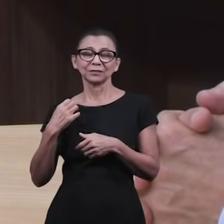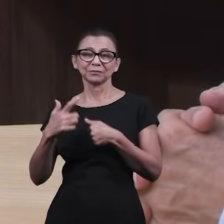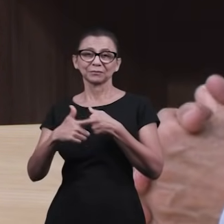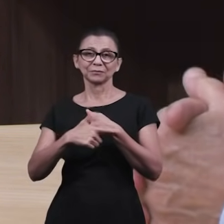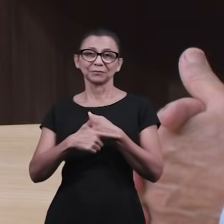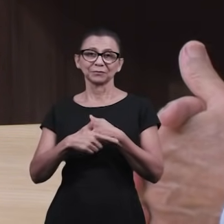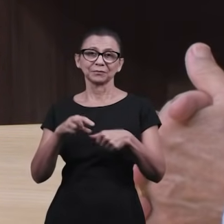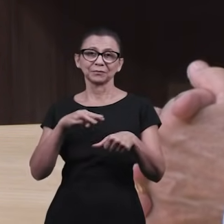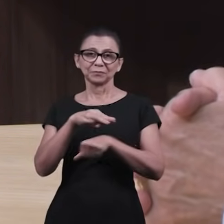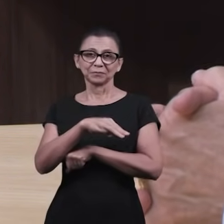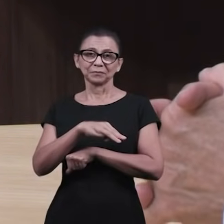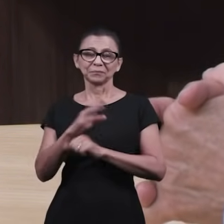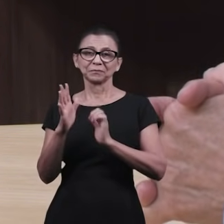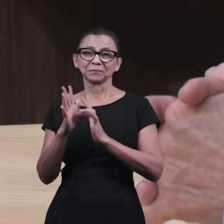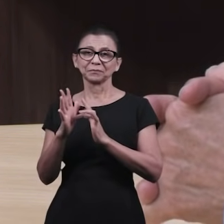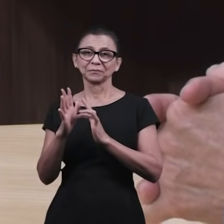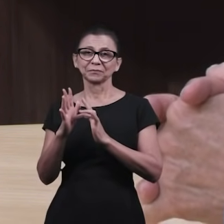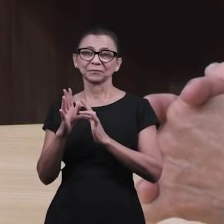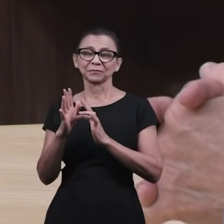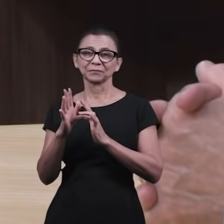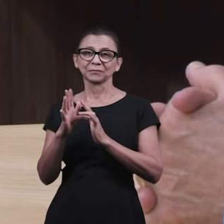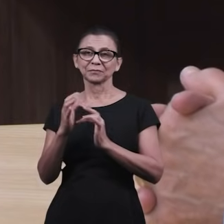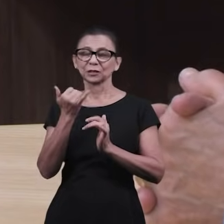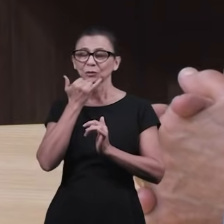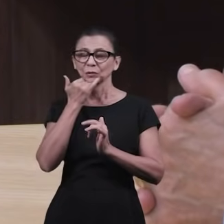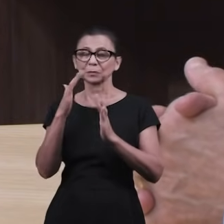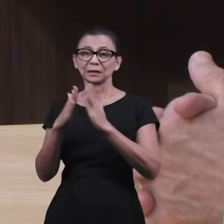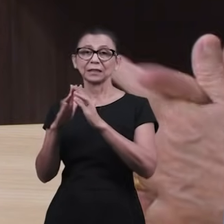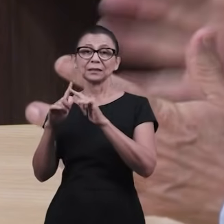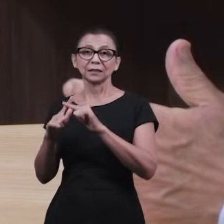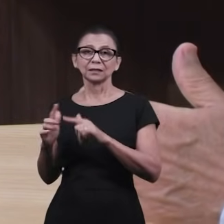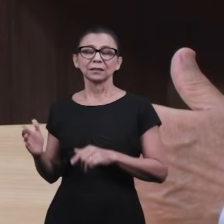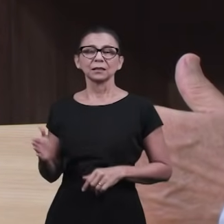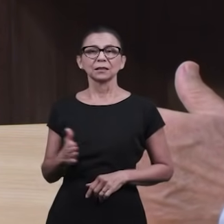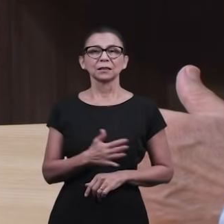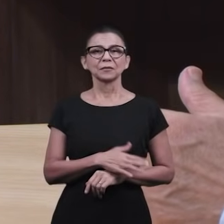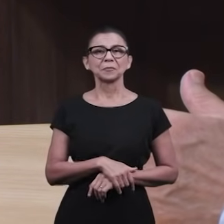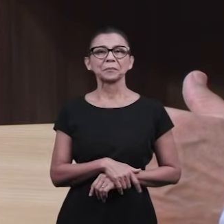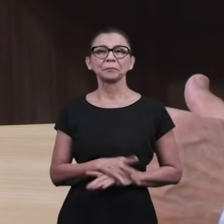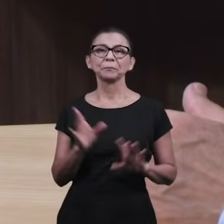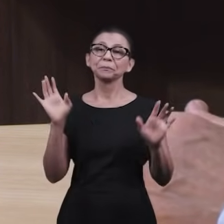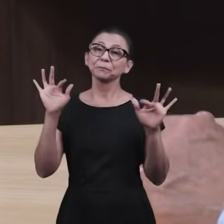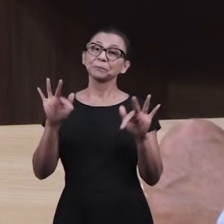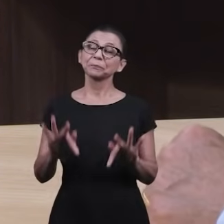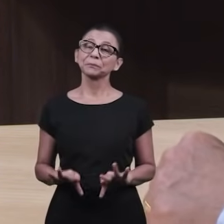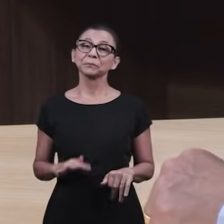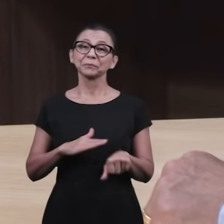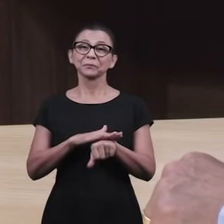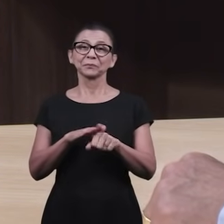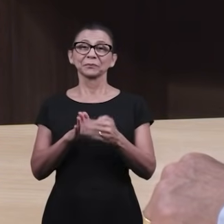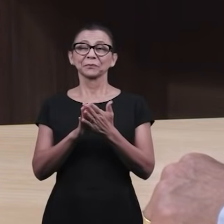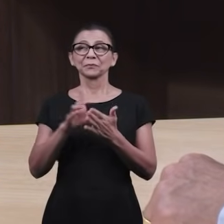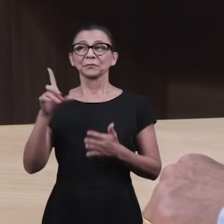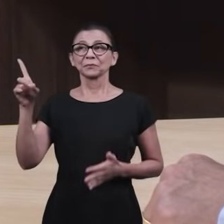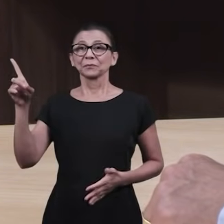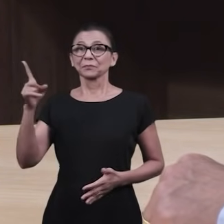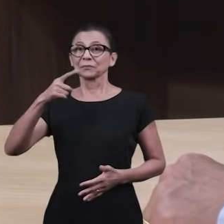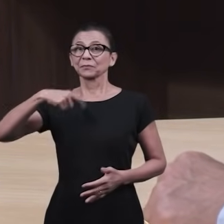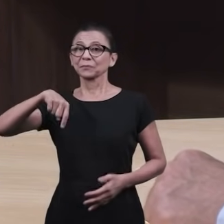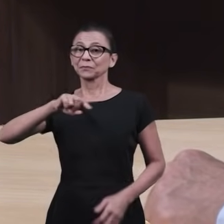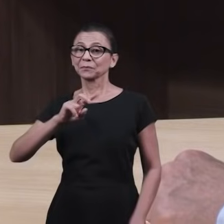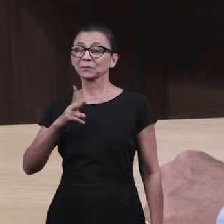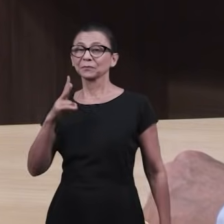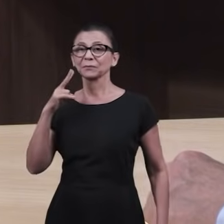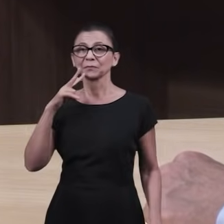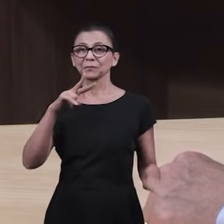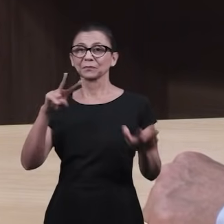testemunhos nesse sentido. Agora, para a edição de hoje do programa Conversas Bíblicas, a gente está terminando por aqui, mas a gente vai continuar